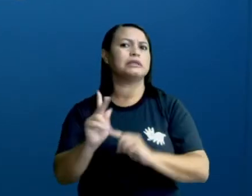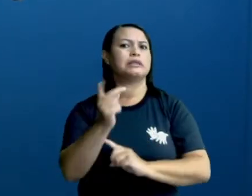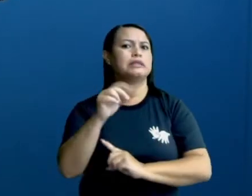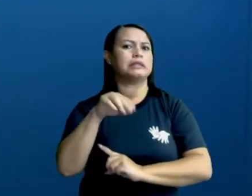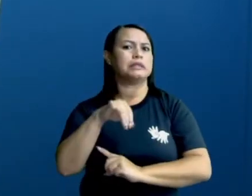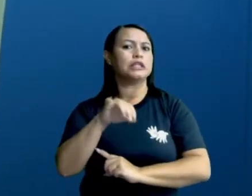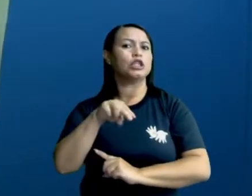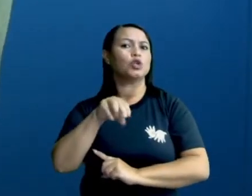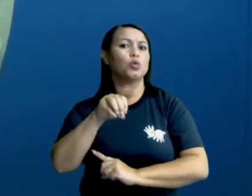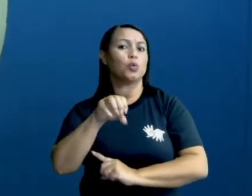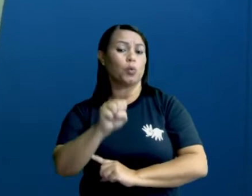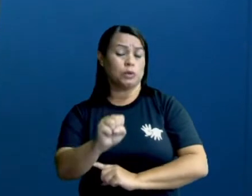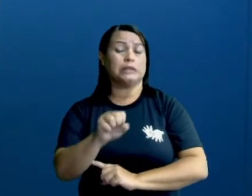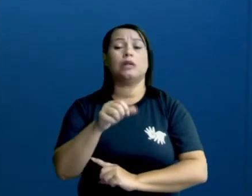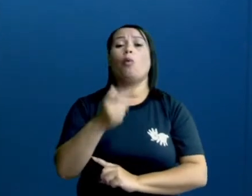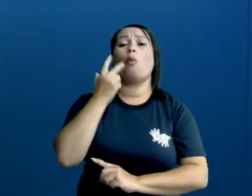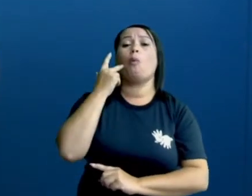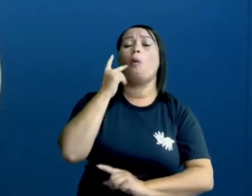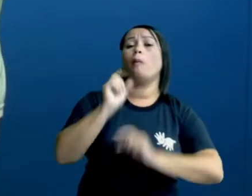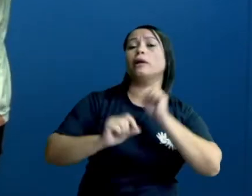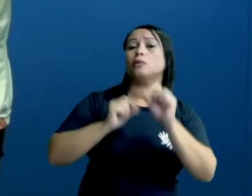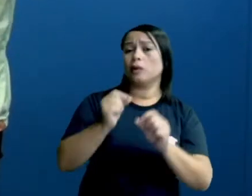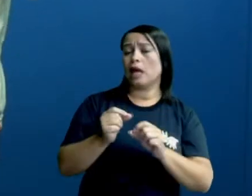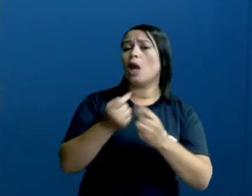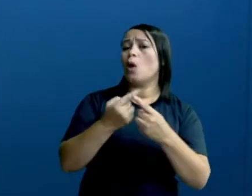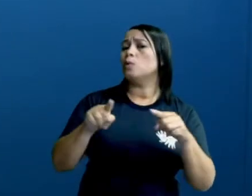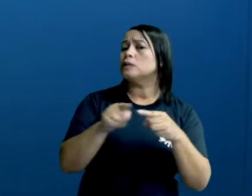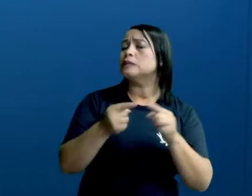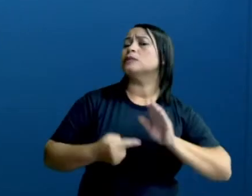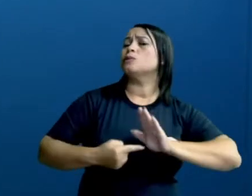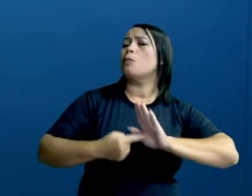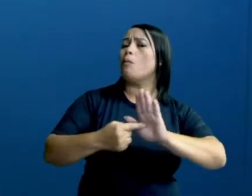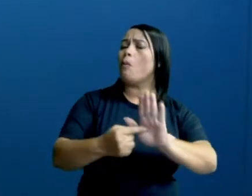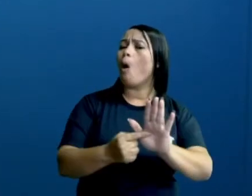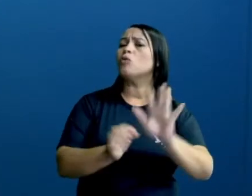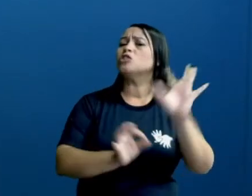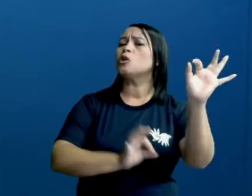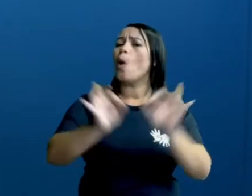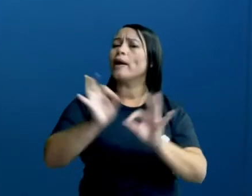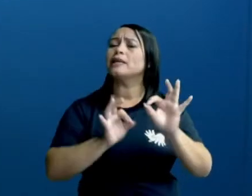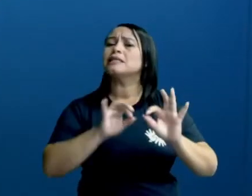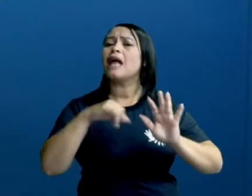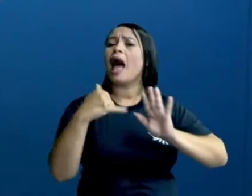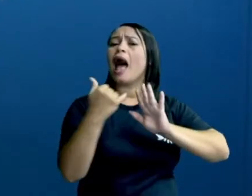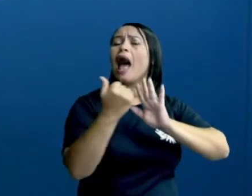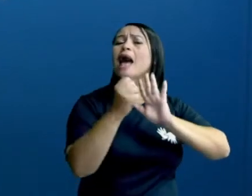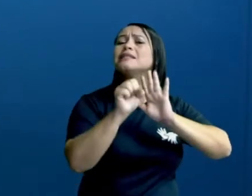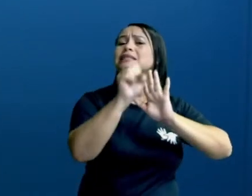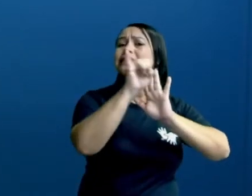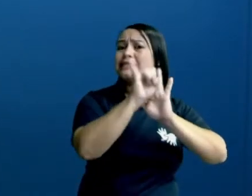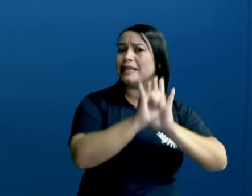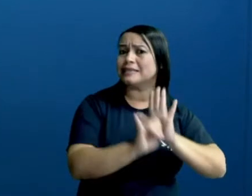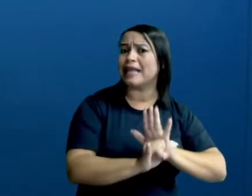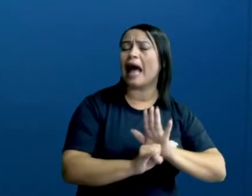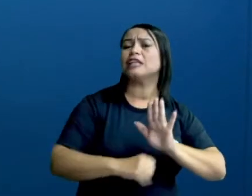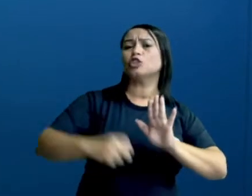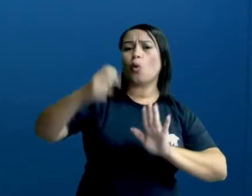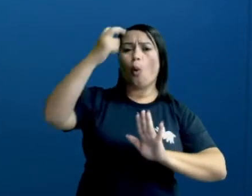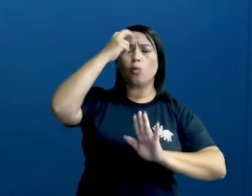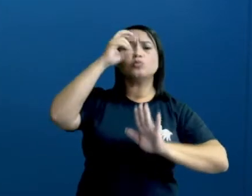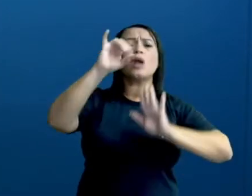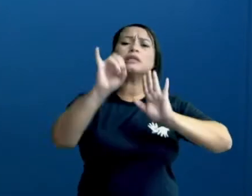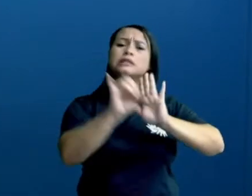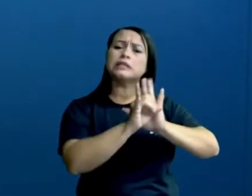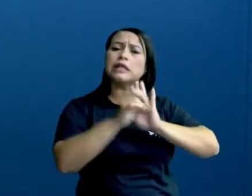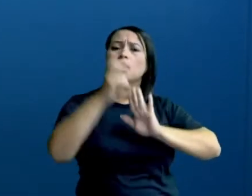né? E os hinos, geralmente, eles contribuem para poder formar as identidades culturais, as identidades